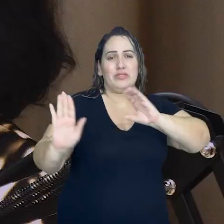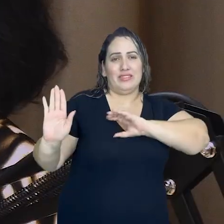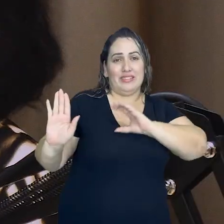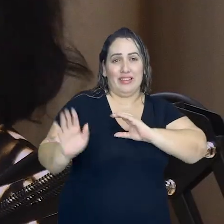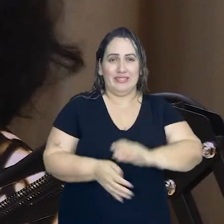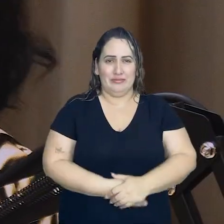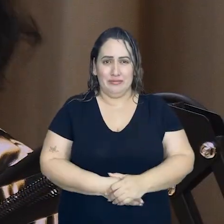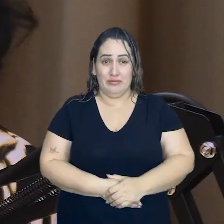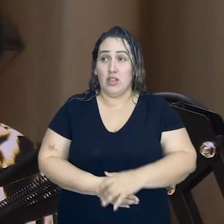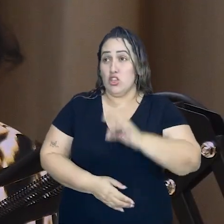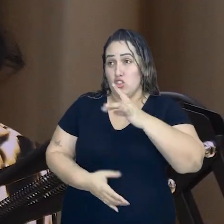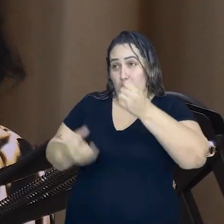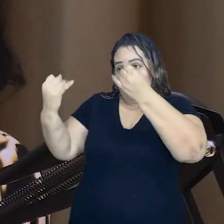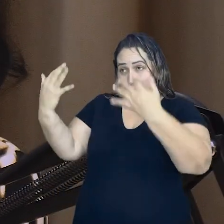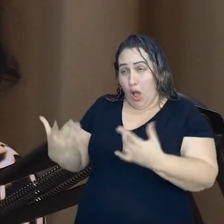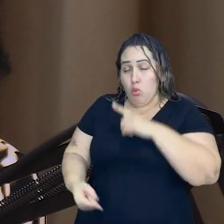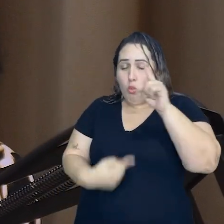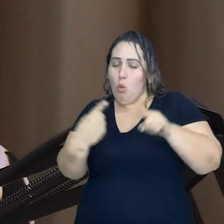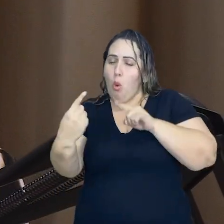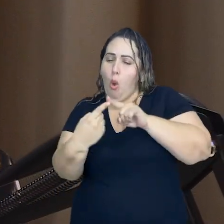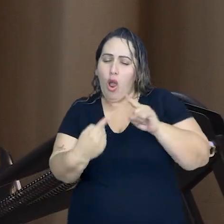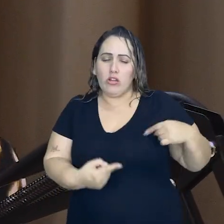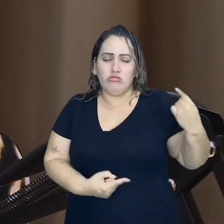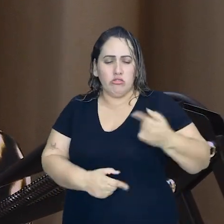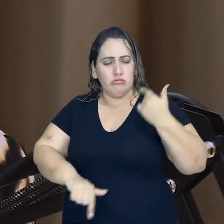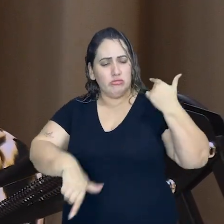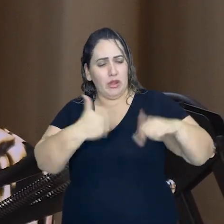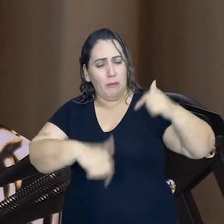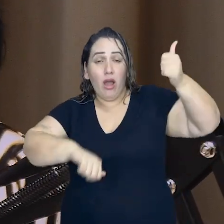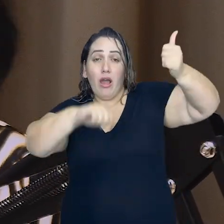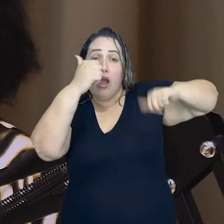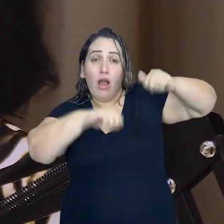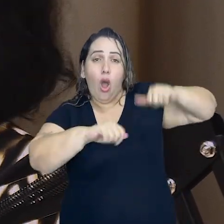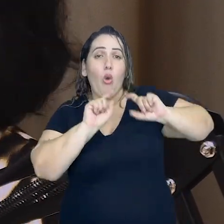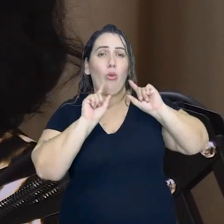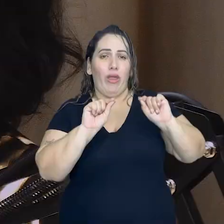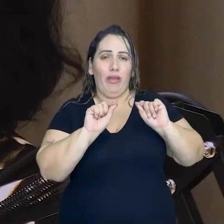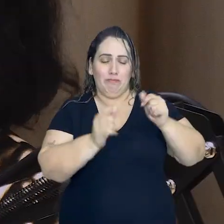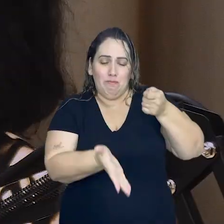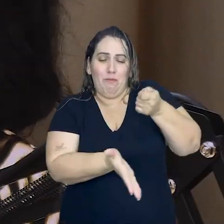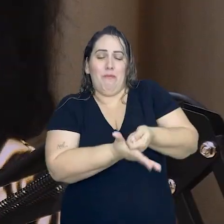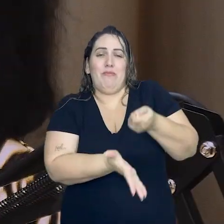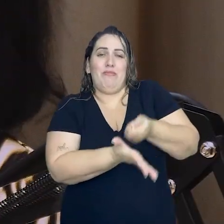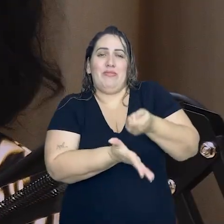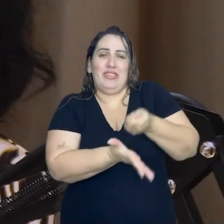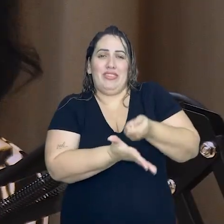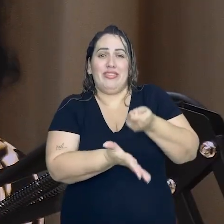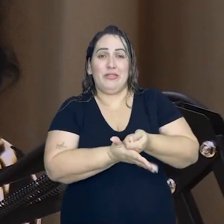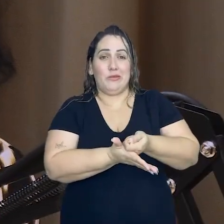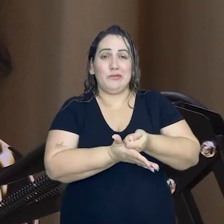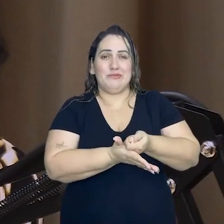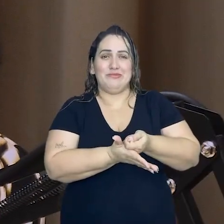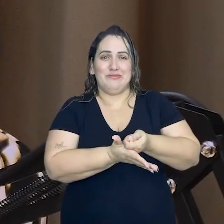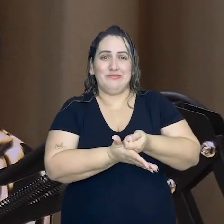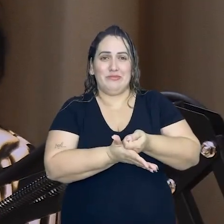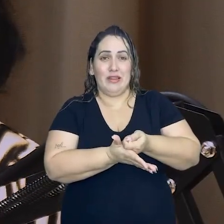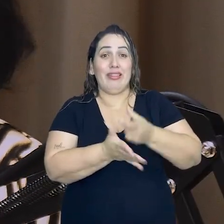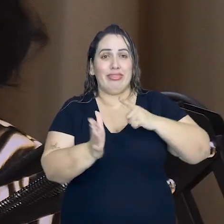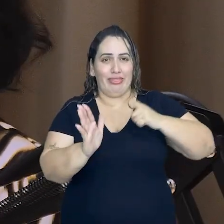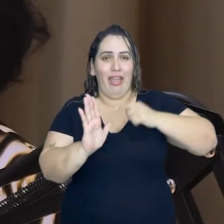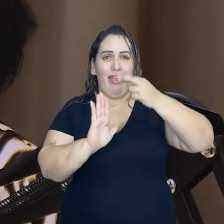finalidade, o objetivo, a finalidade da análise de prestação de contas é porque é obrigatória por